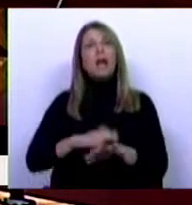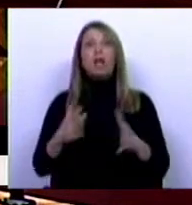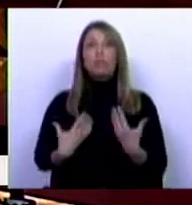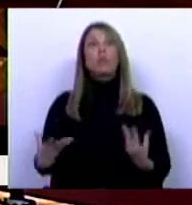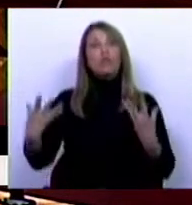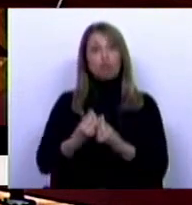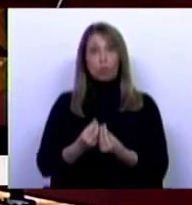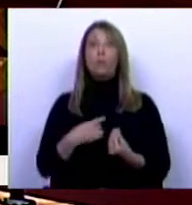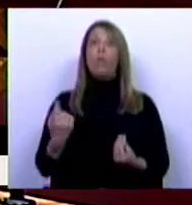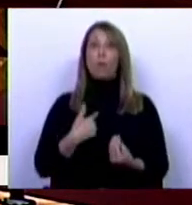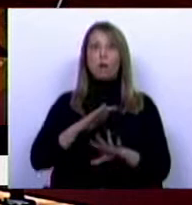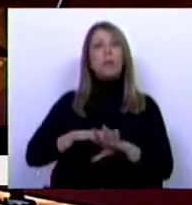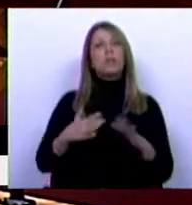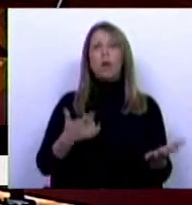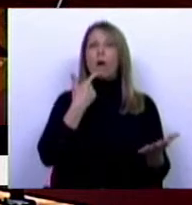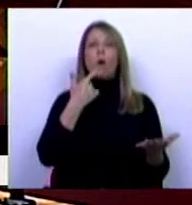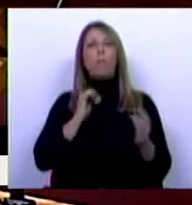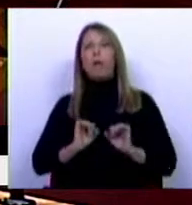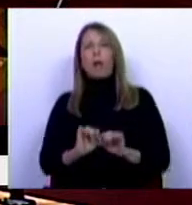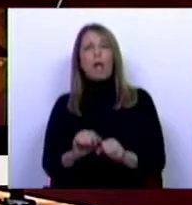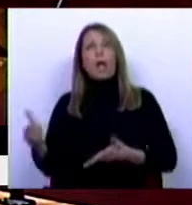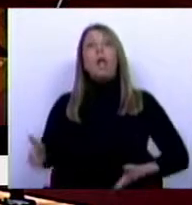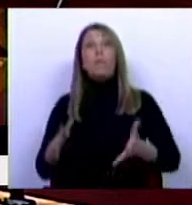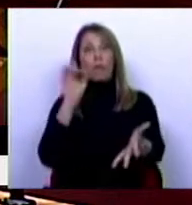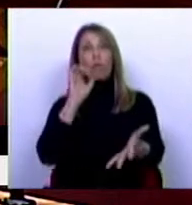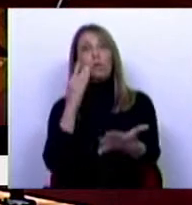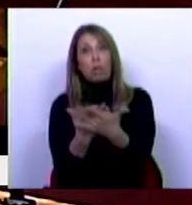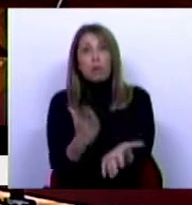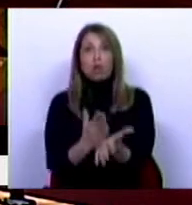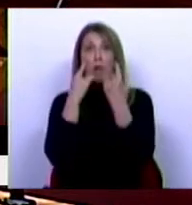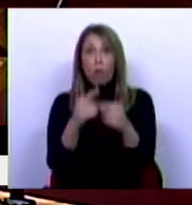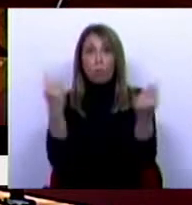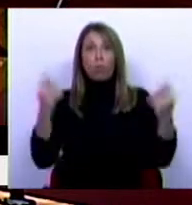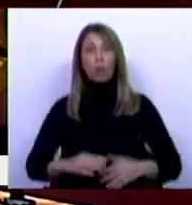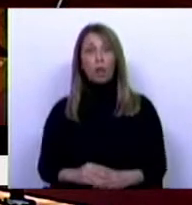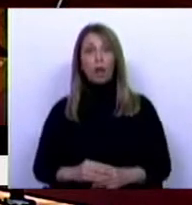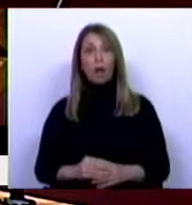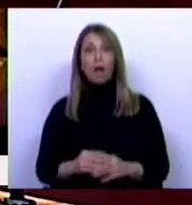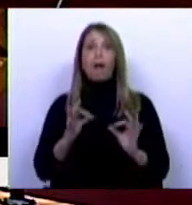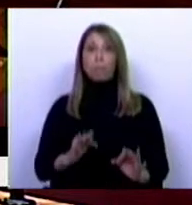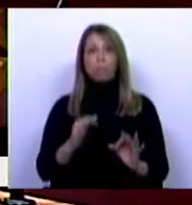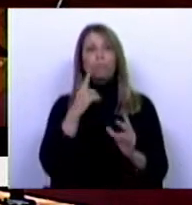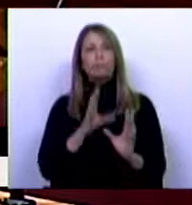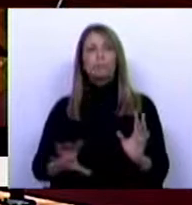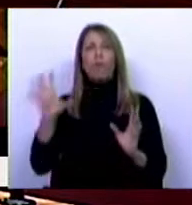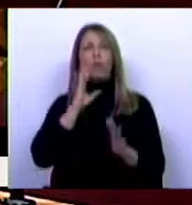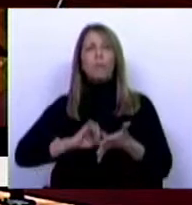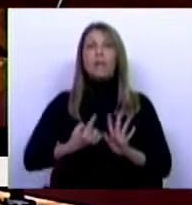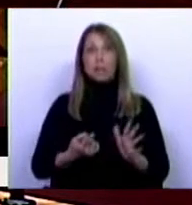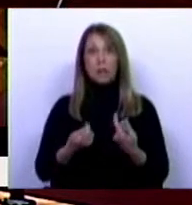trajeto. A esquerda não pode enjeitar esse percurso de valorização da escola pública. Um caderno de encargos substancial que eu volto a